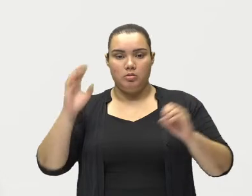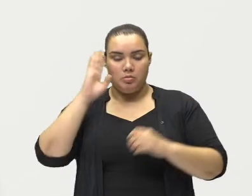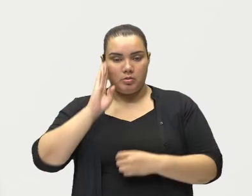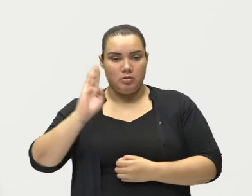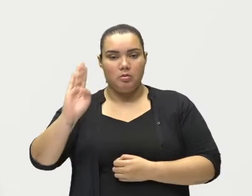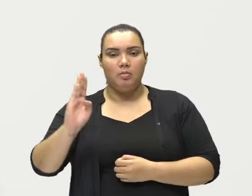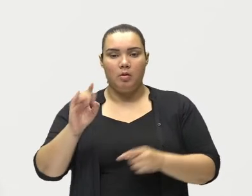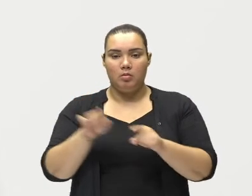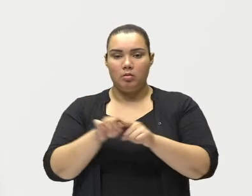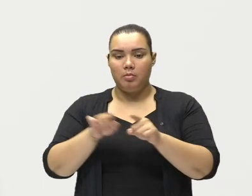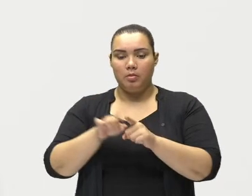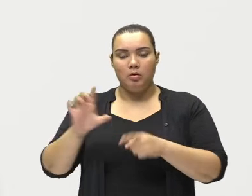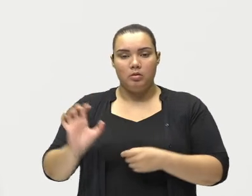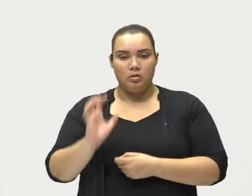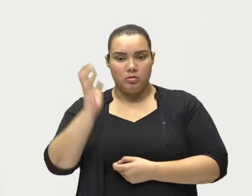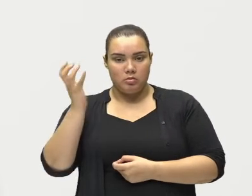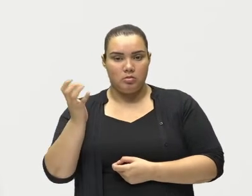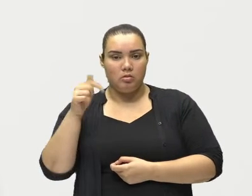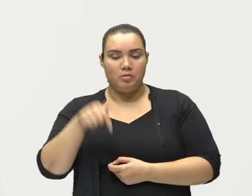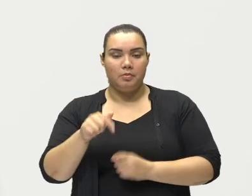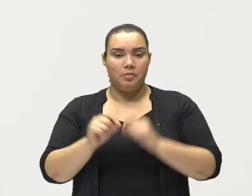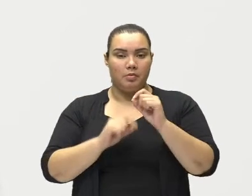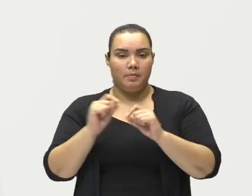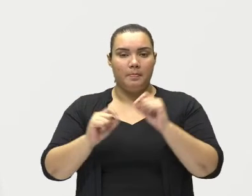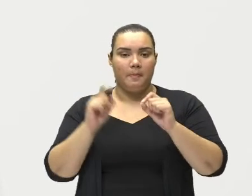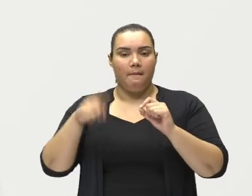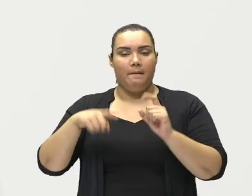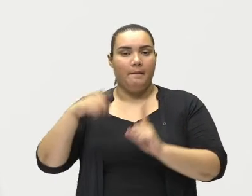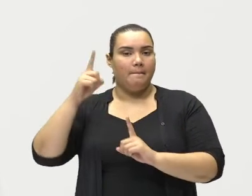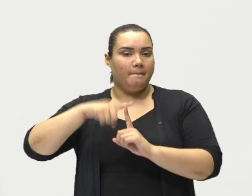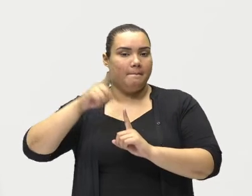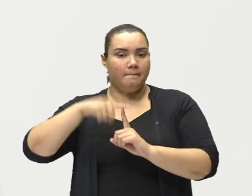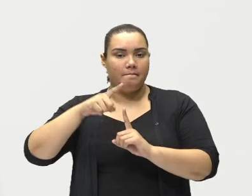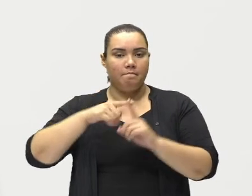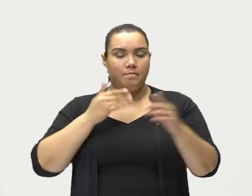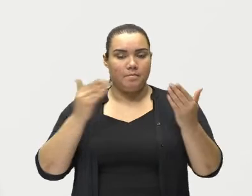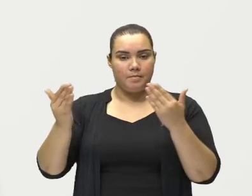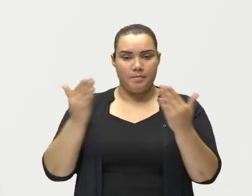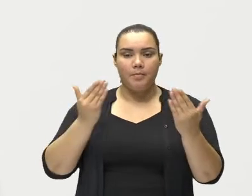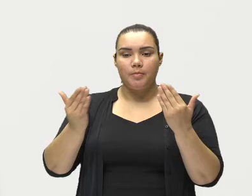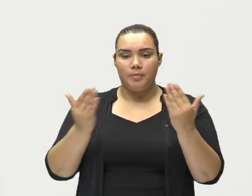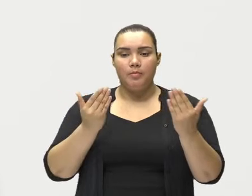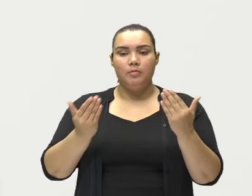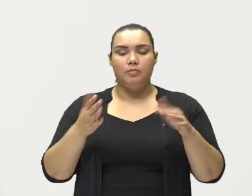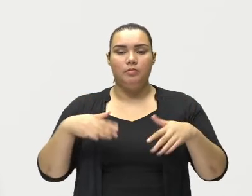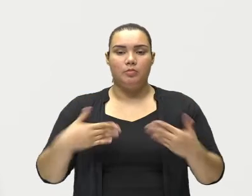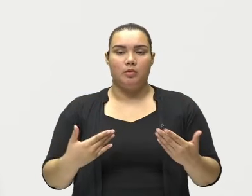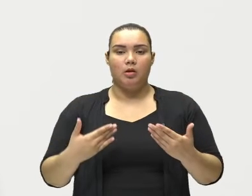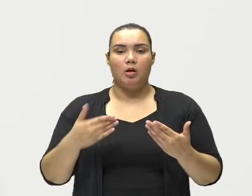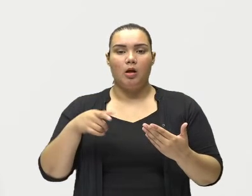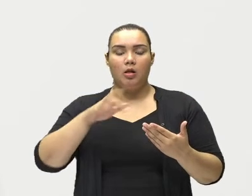né, uma circunstância, nesse caso uma circunstância de comparação, então ela é uma oração